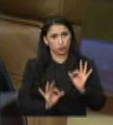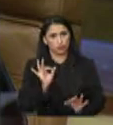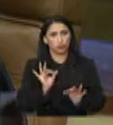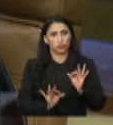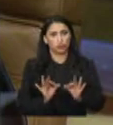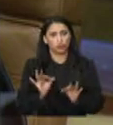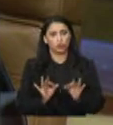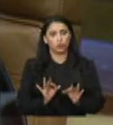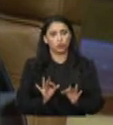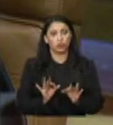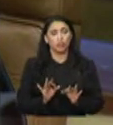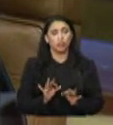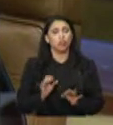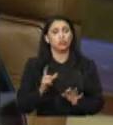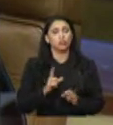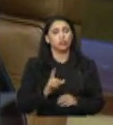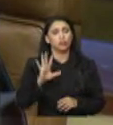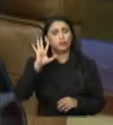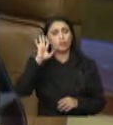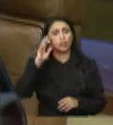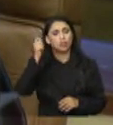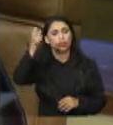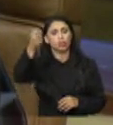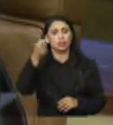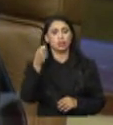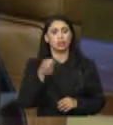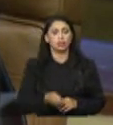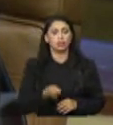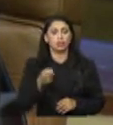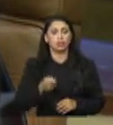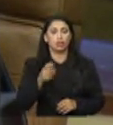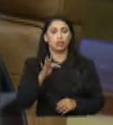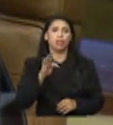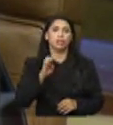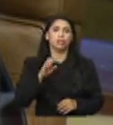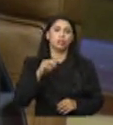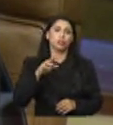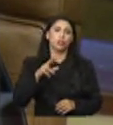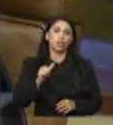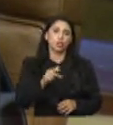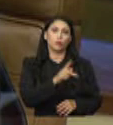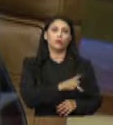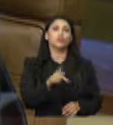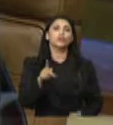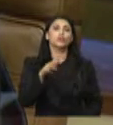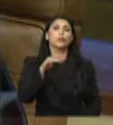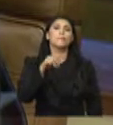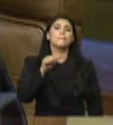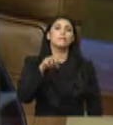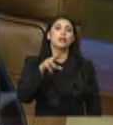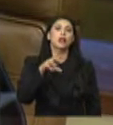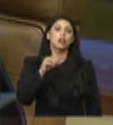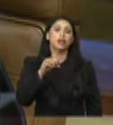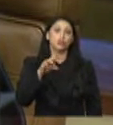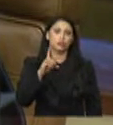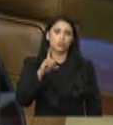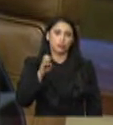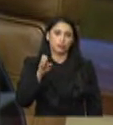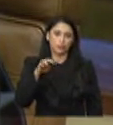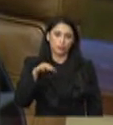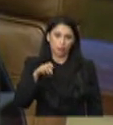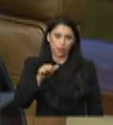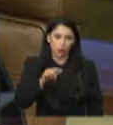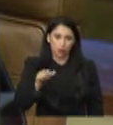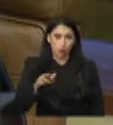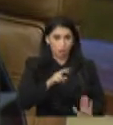vigência a o que assentou na sua teoria do fato jurídico eminente professor Marcos Bernardes de Mello para quem